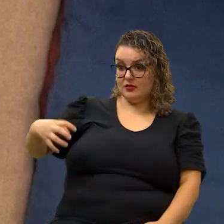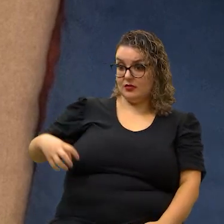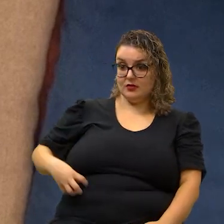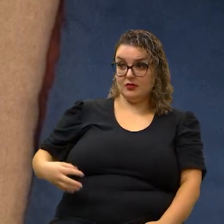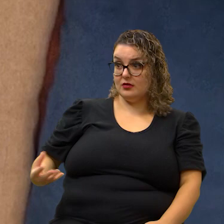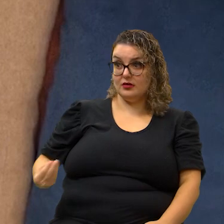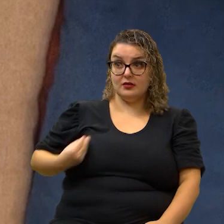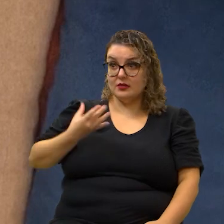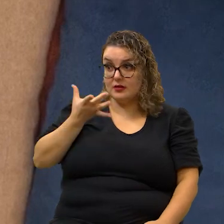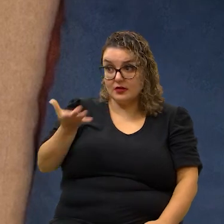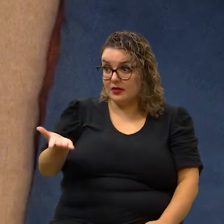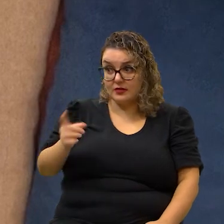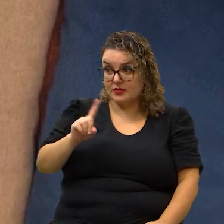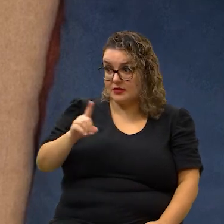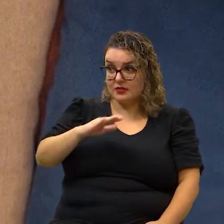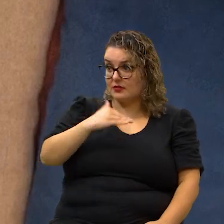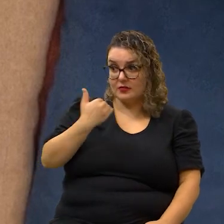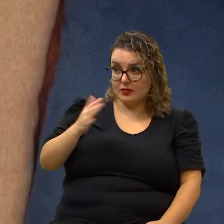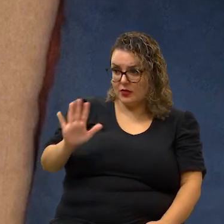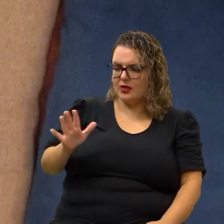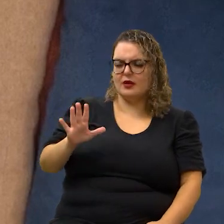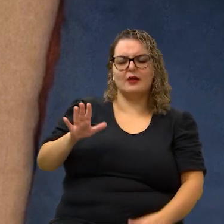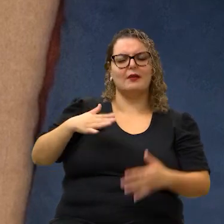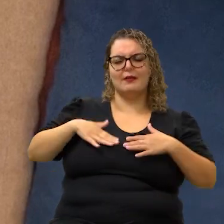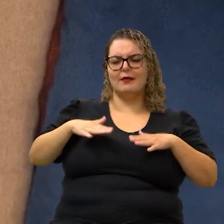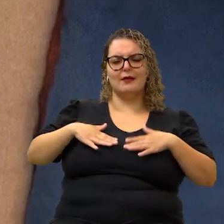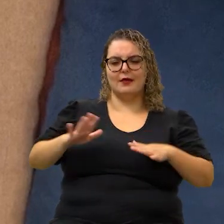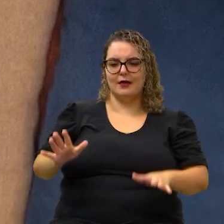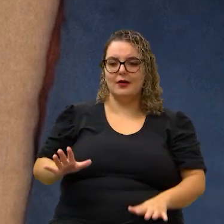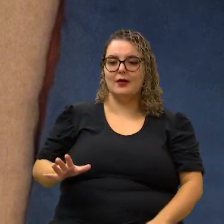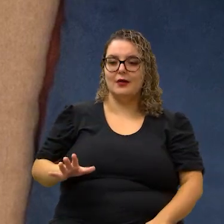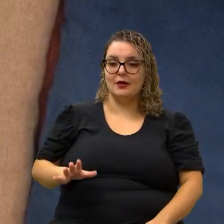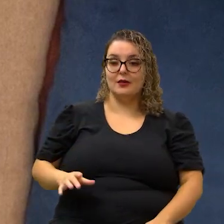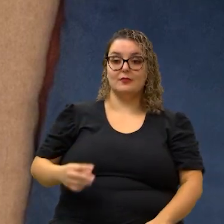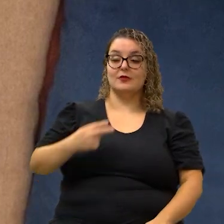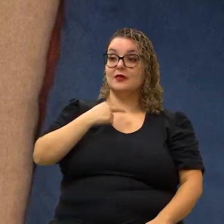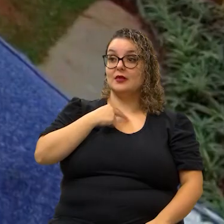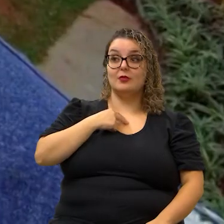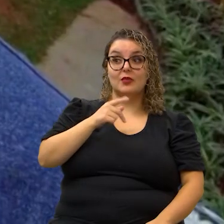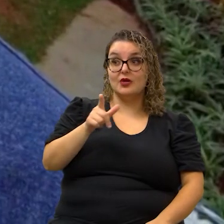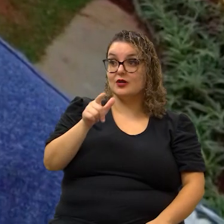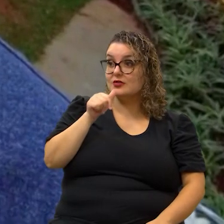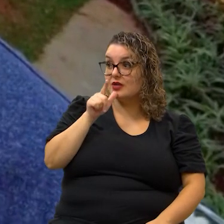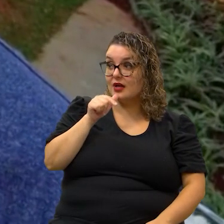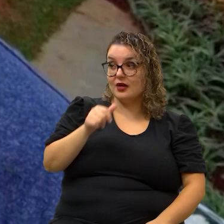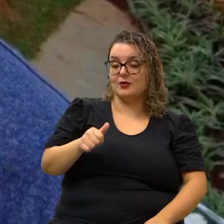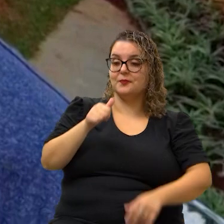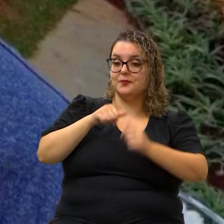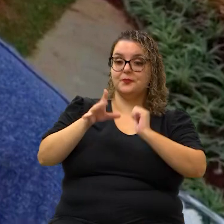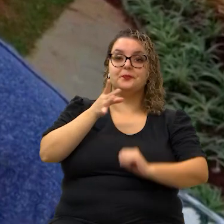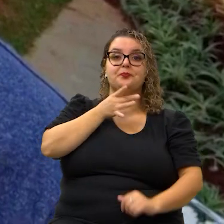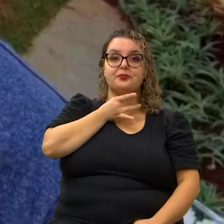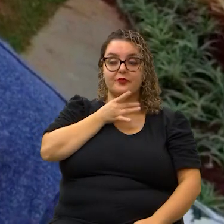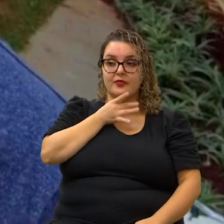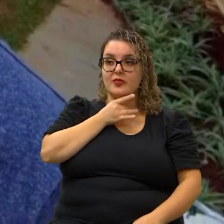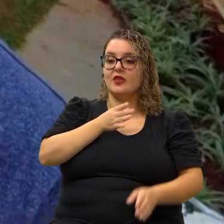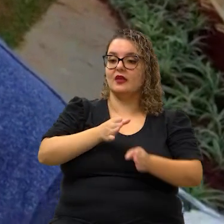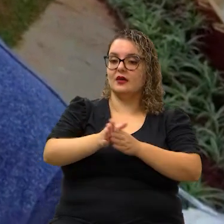sede. Você tem que ficar sem beber água, que é uma recomendação médica.